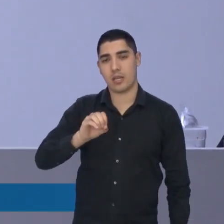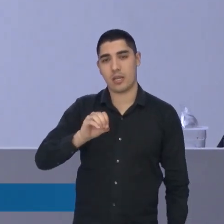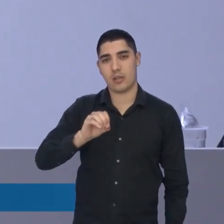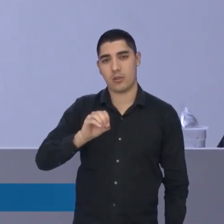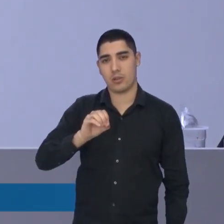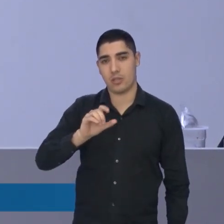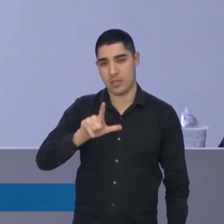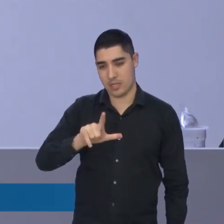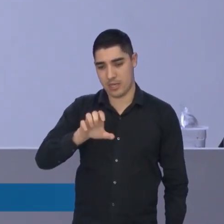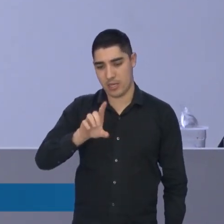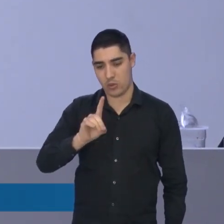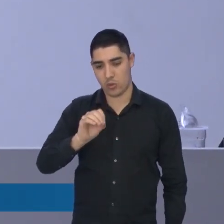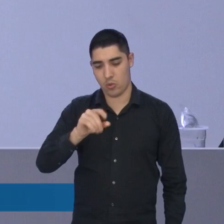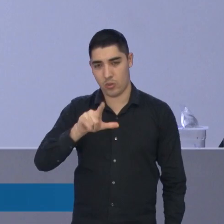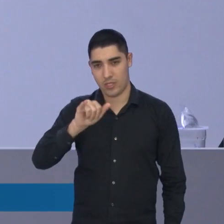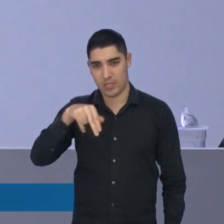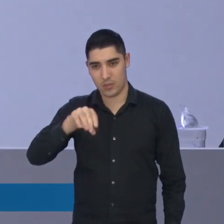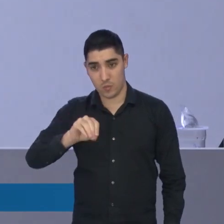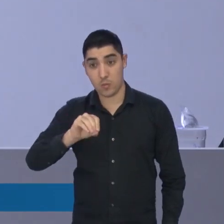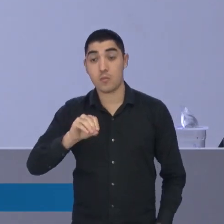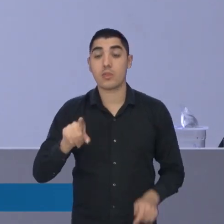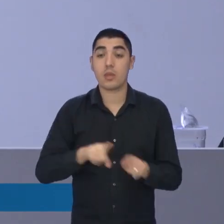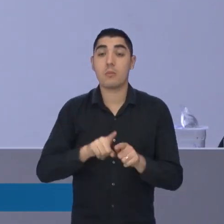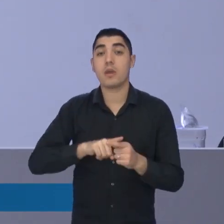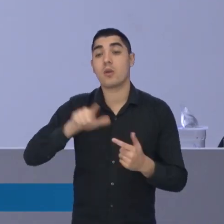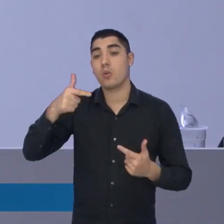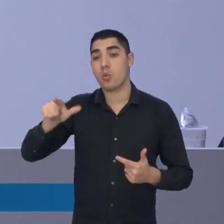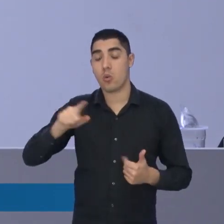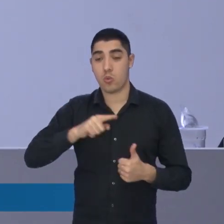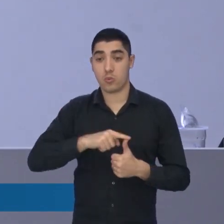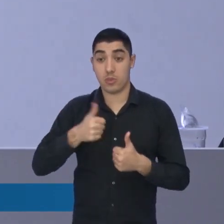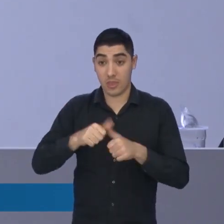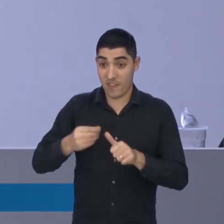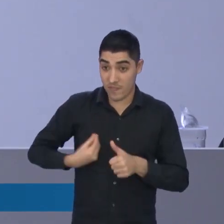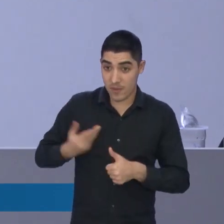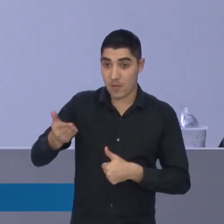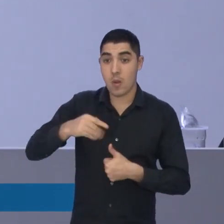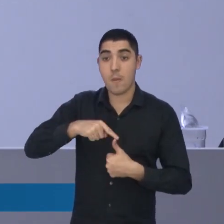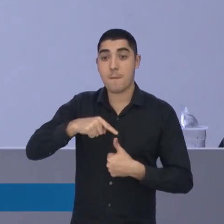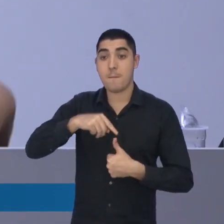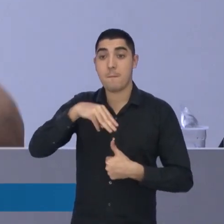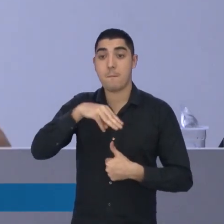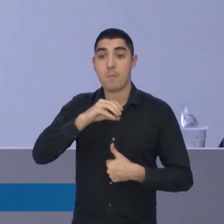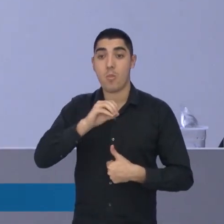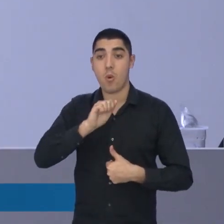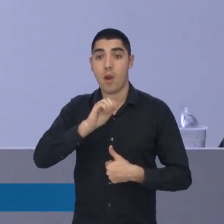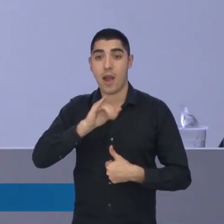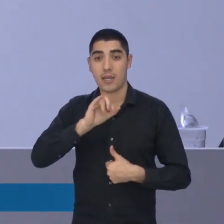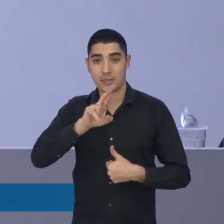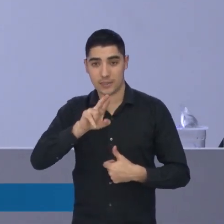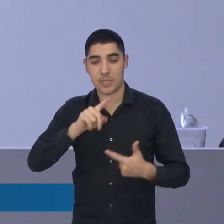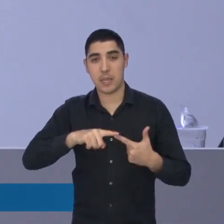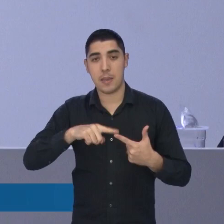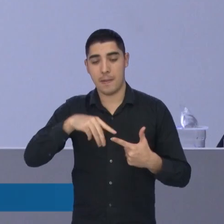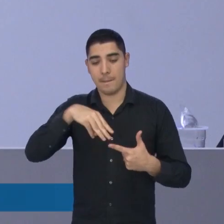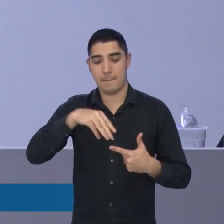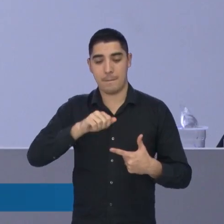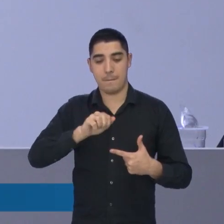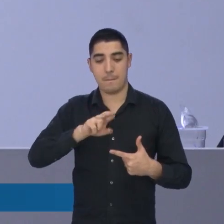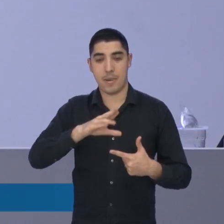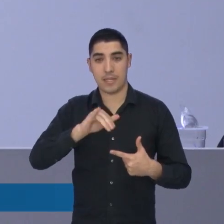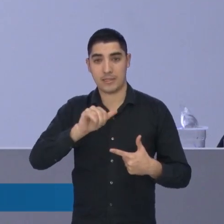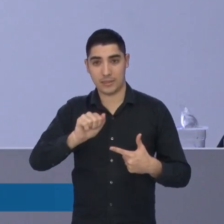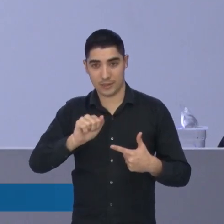audiência, mas está aqui o Moacir, né? Nossa amiga Márcia Vanzella, da